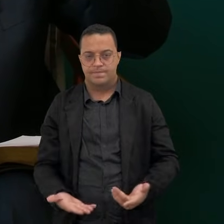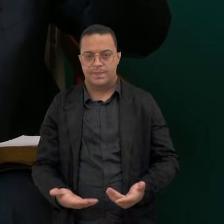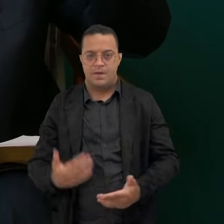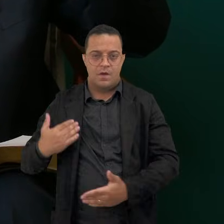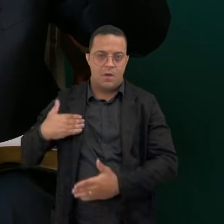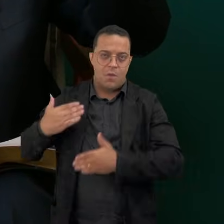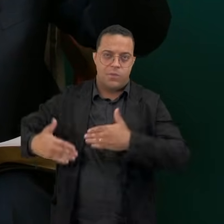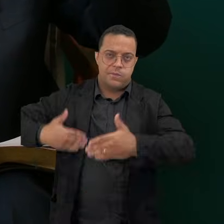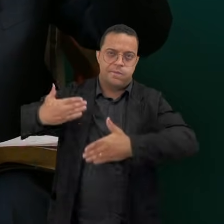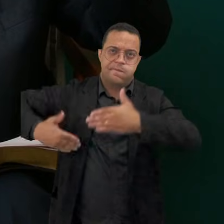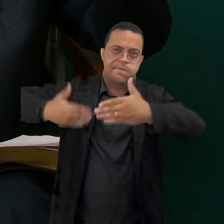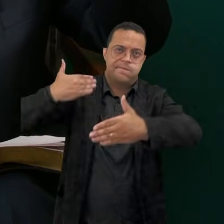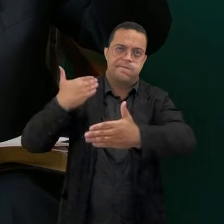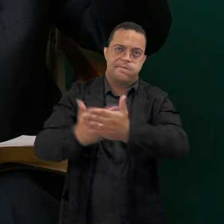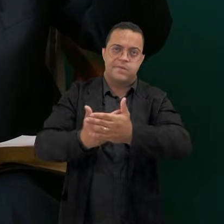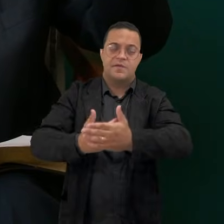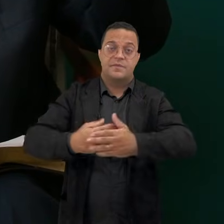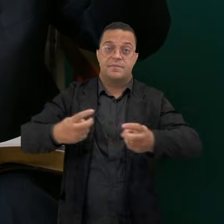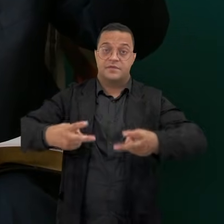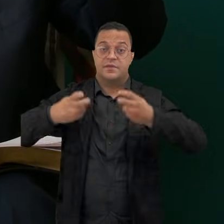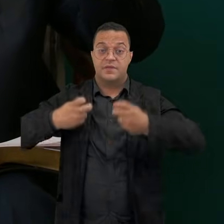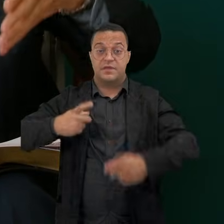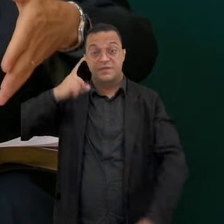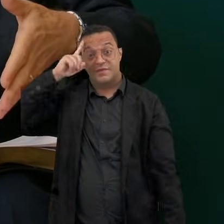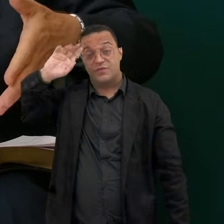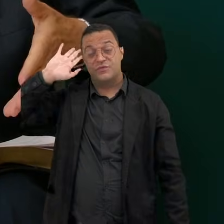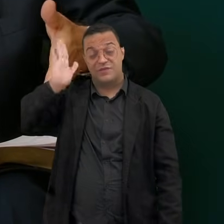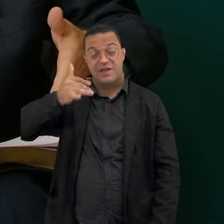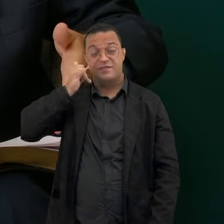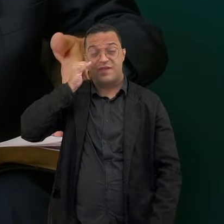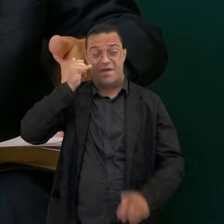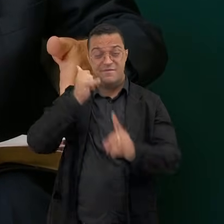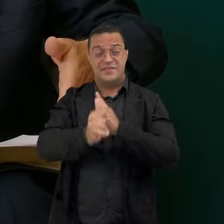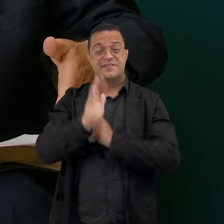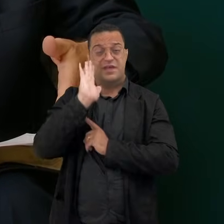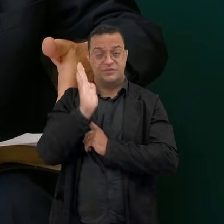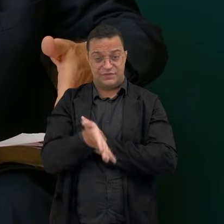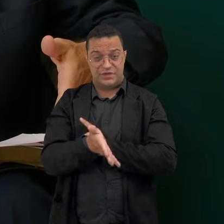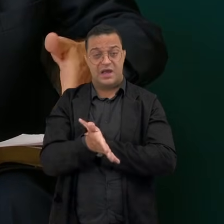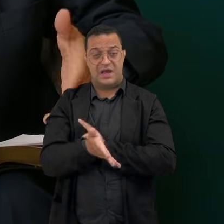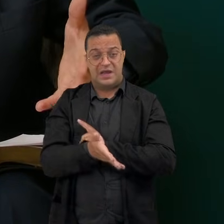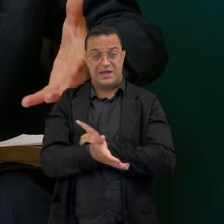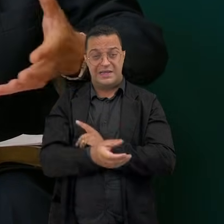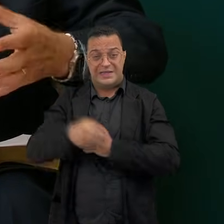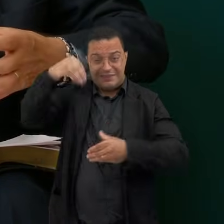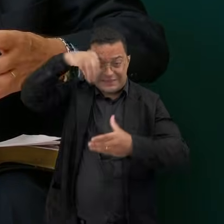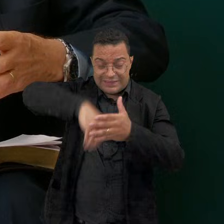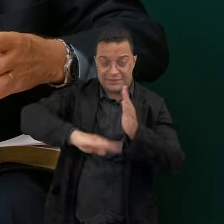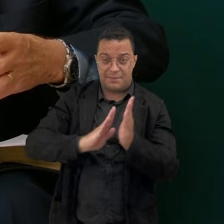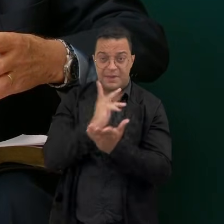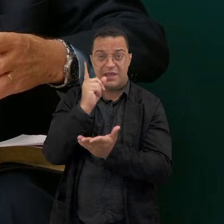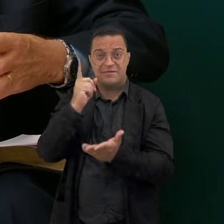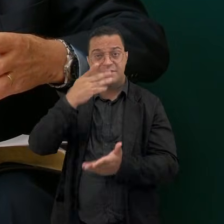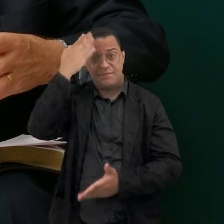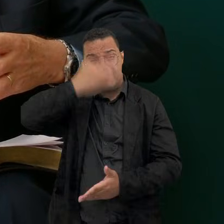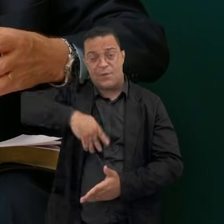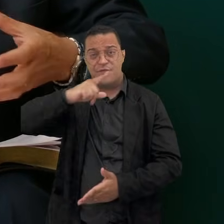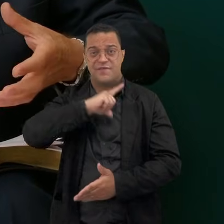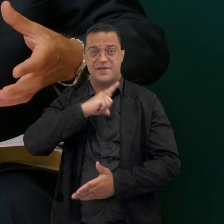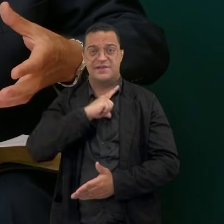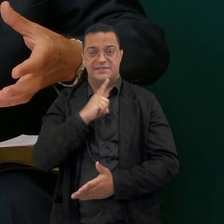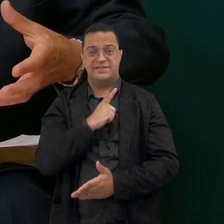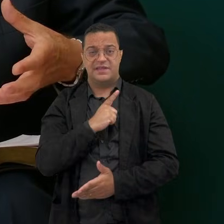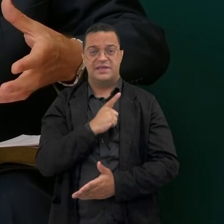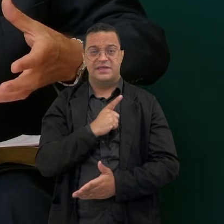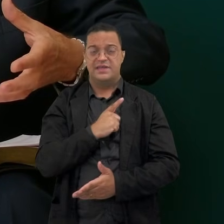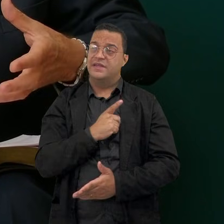havia profetizado e Isso. Coisas que ainda vão acontecer já estão registradas na palavra. Então a palavra do Senhor é muito maravilhosa, que Ele